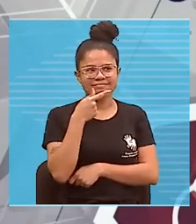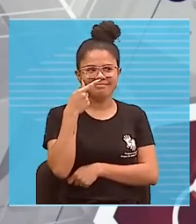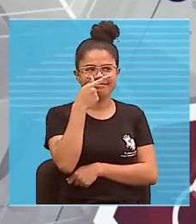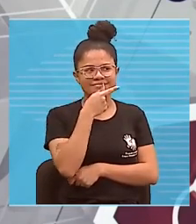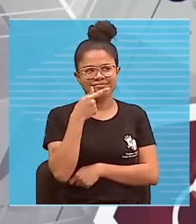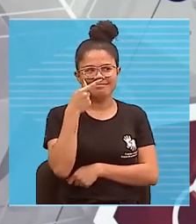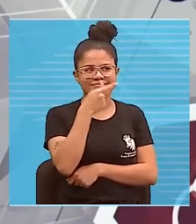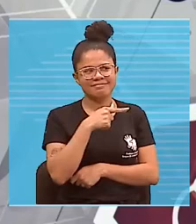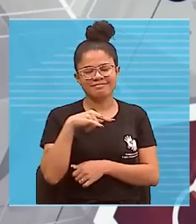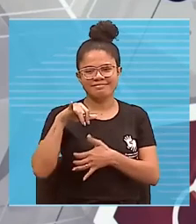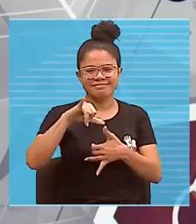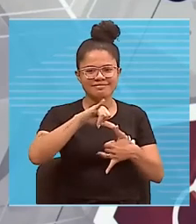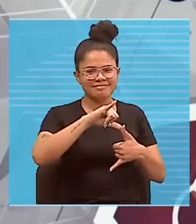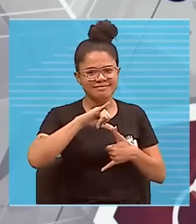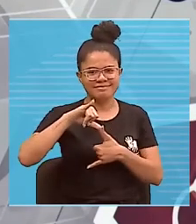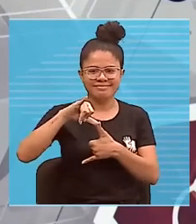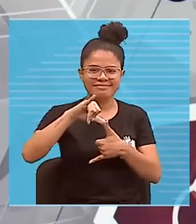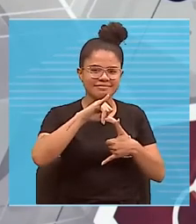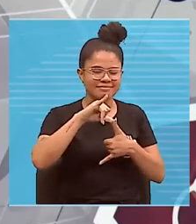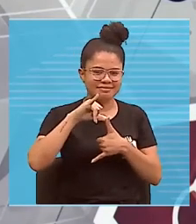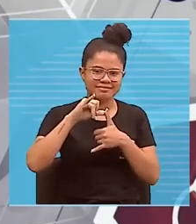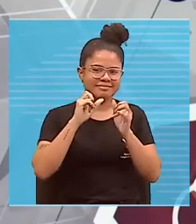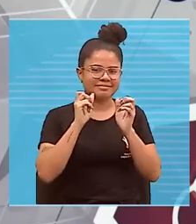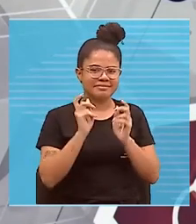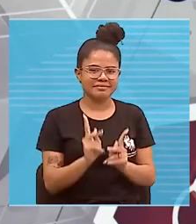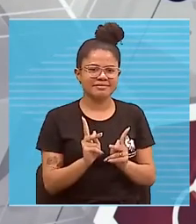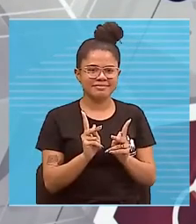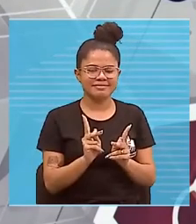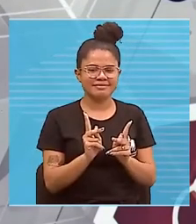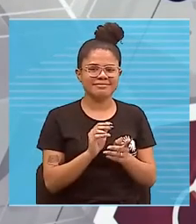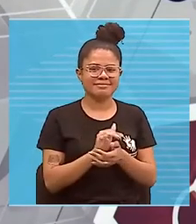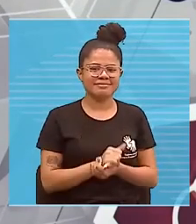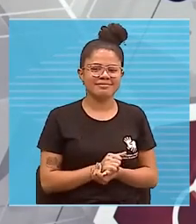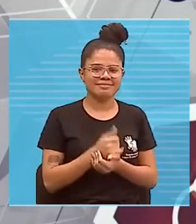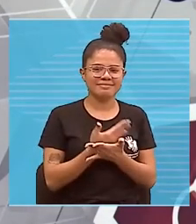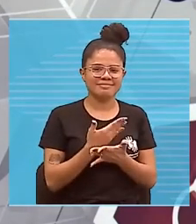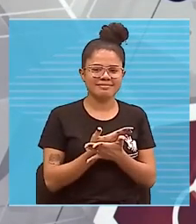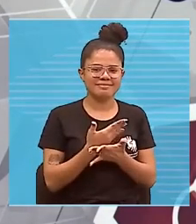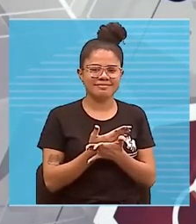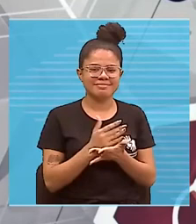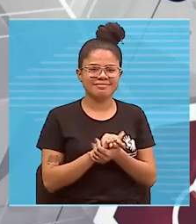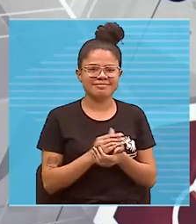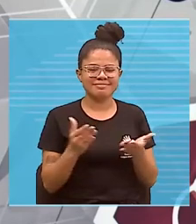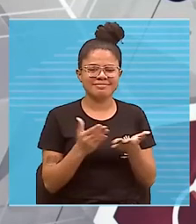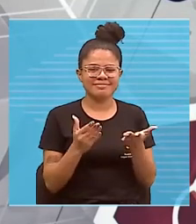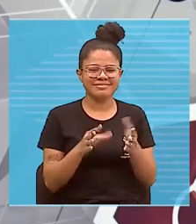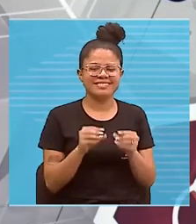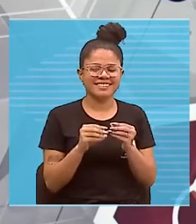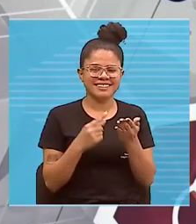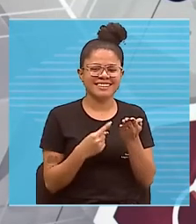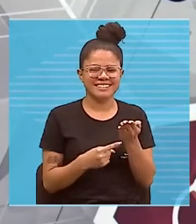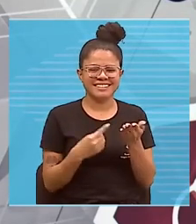eu vou esmagar esse assunto com vocês revisão ela pega o caderno logo larga de